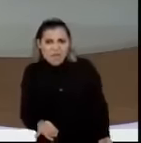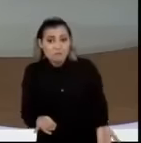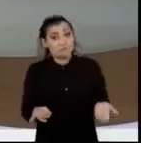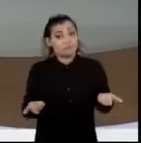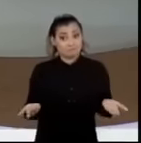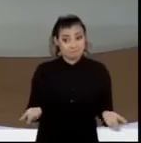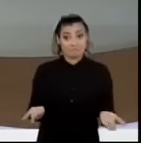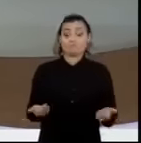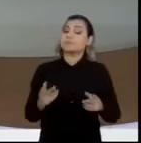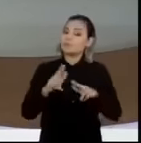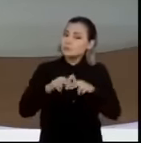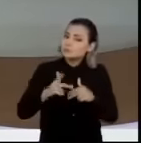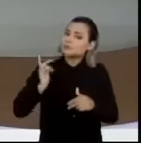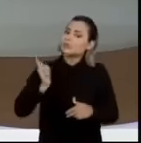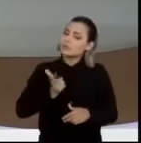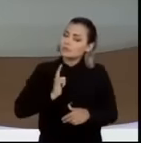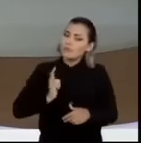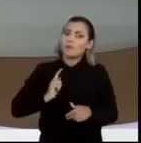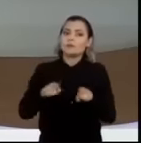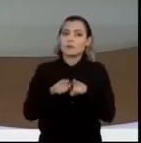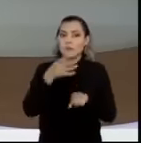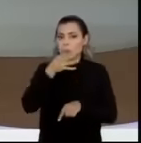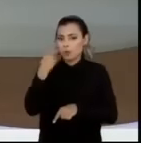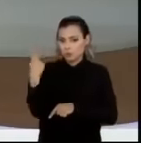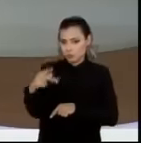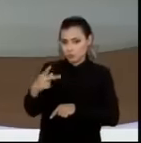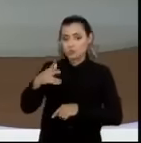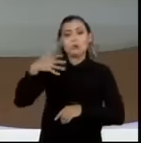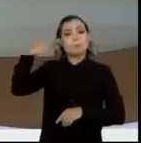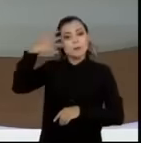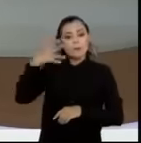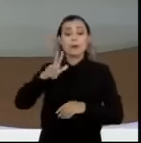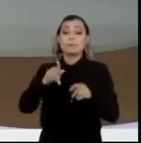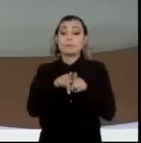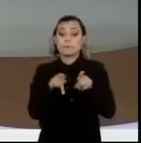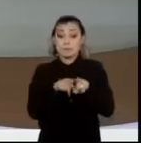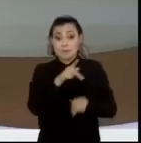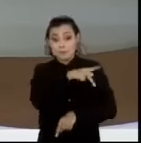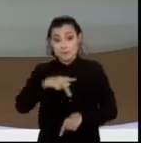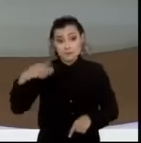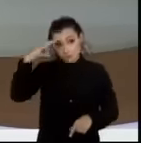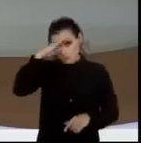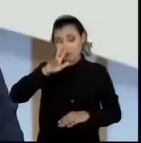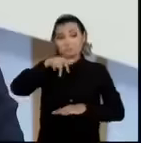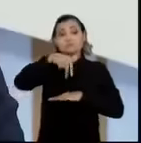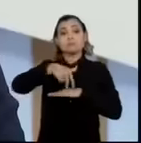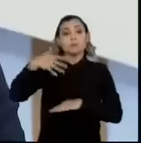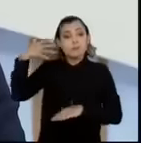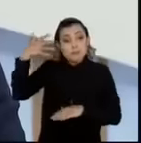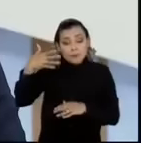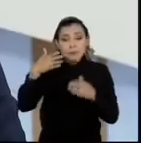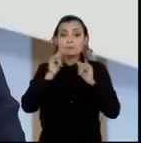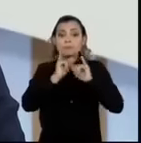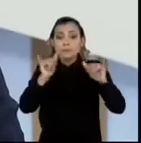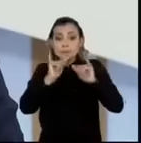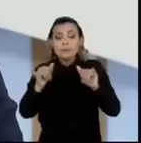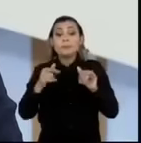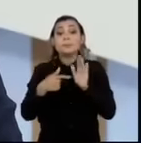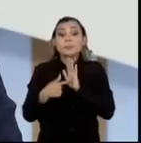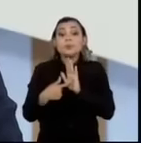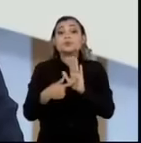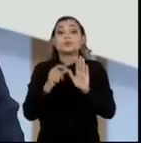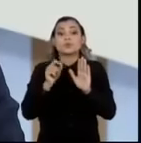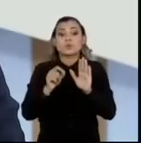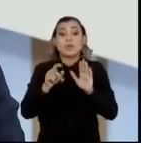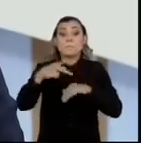Uma série de declarações do senhor e do presidente Bolsonaro são apontadas como fatores que foram determinantes para